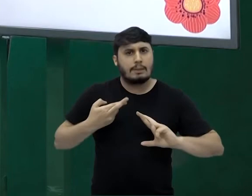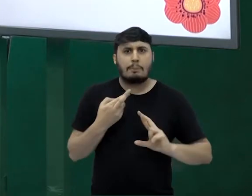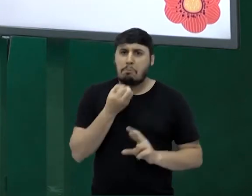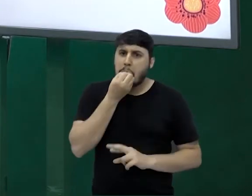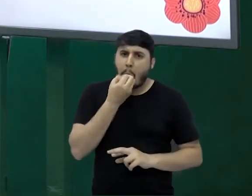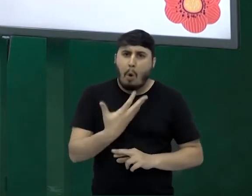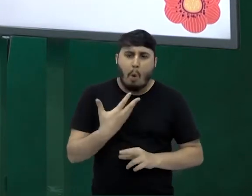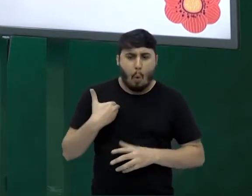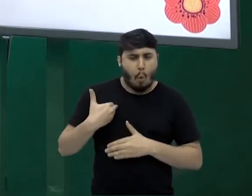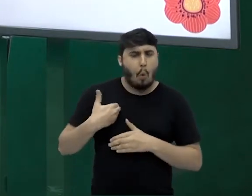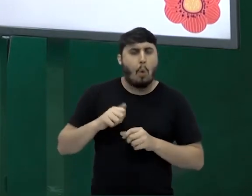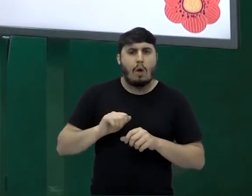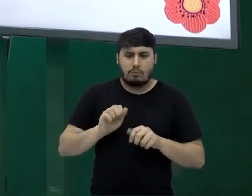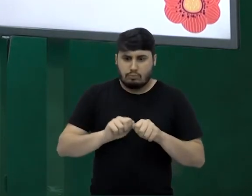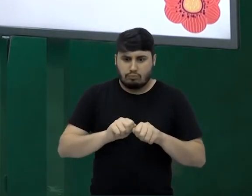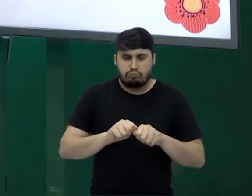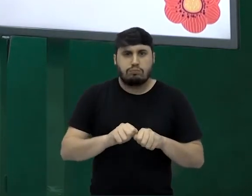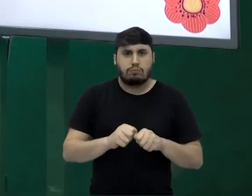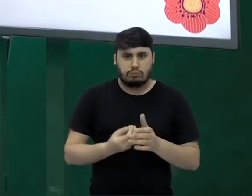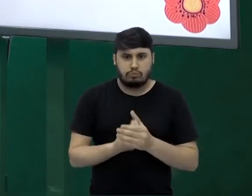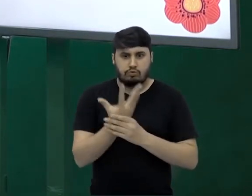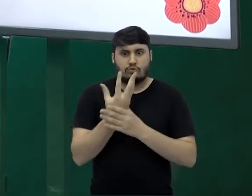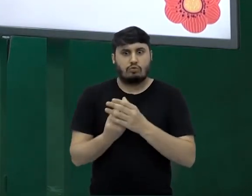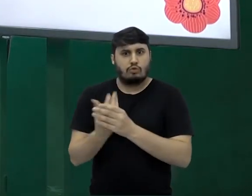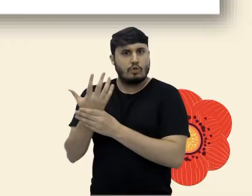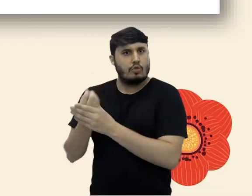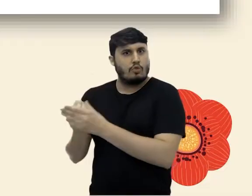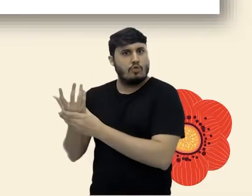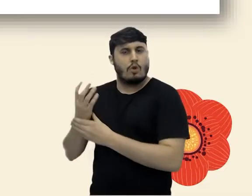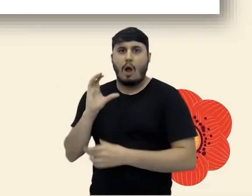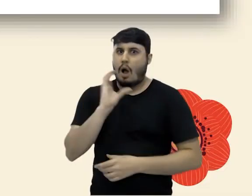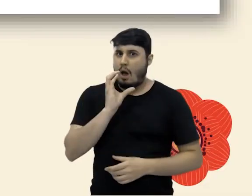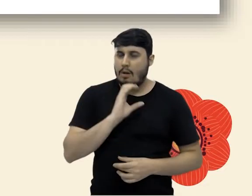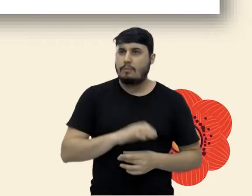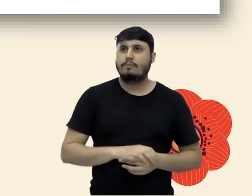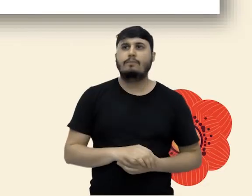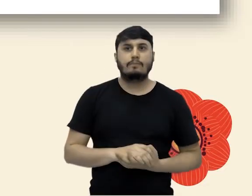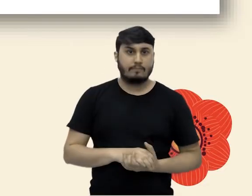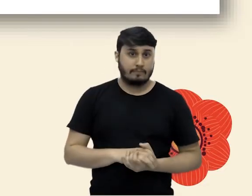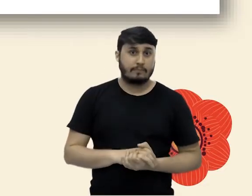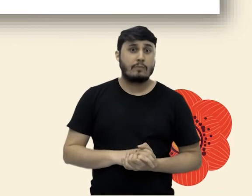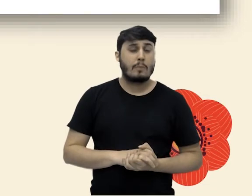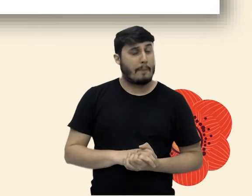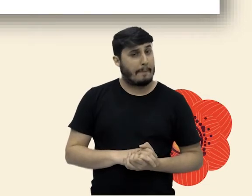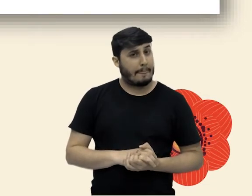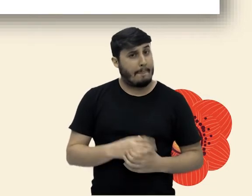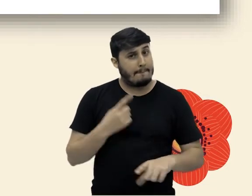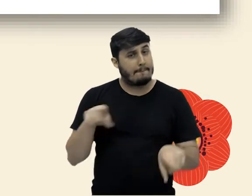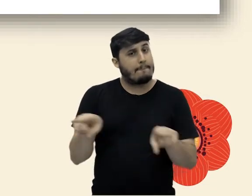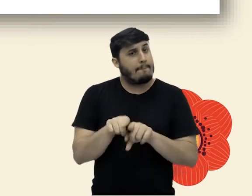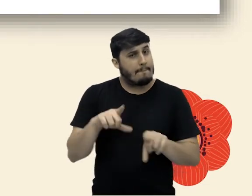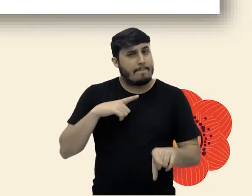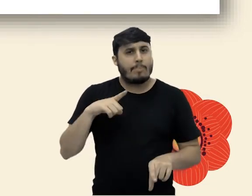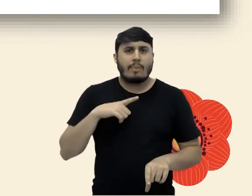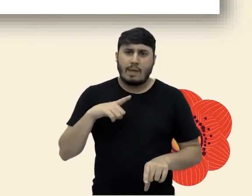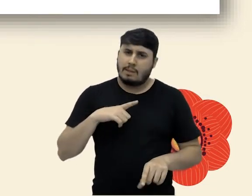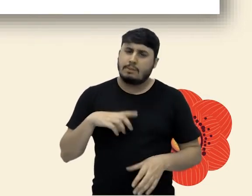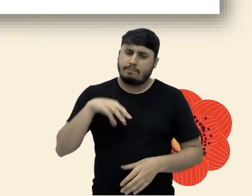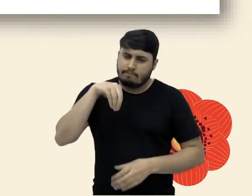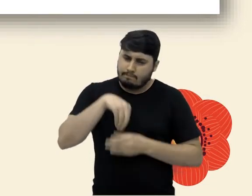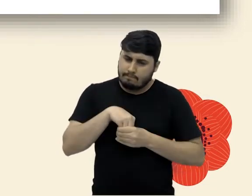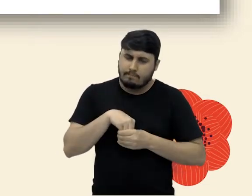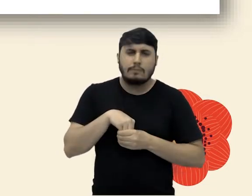reprodutiva muito boa, ok? Então você tem, ó, as flores, né, surgindo como uma